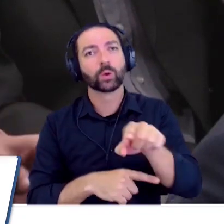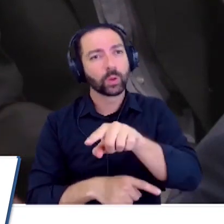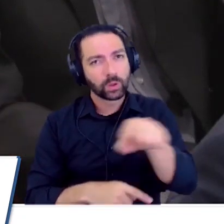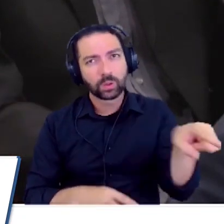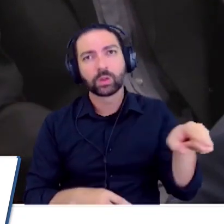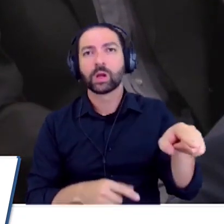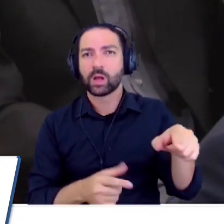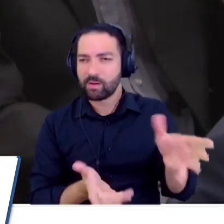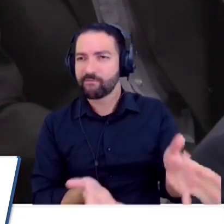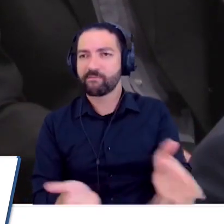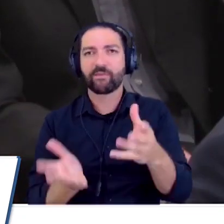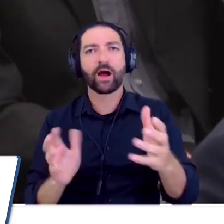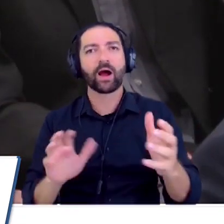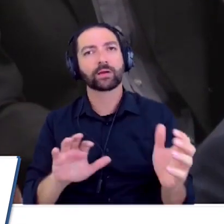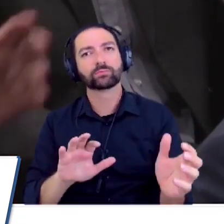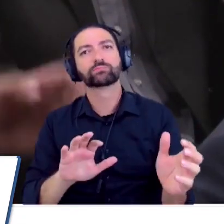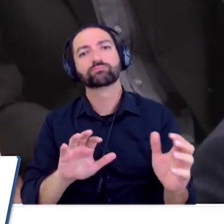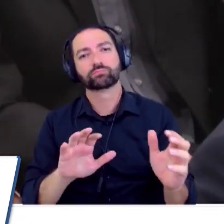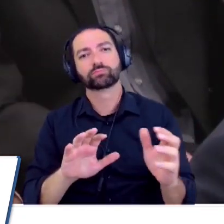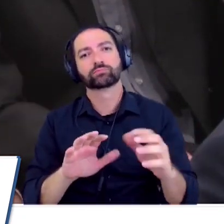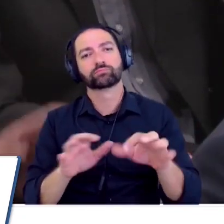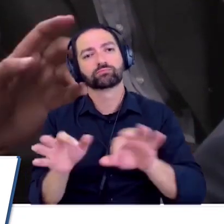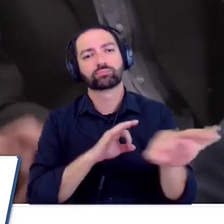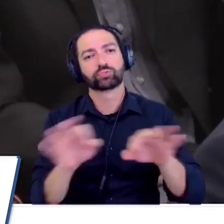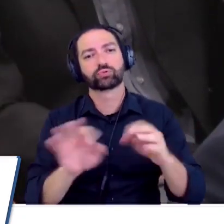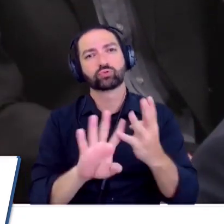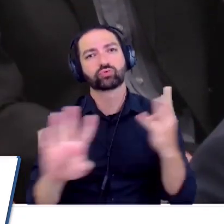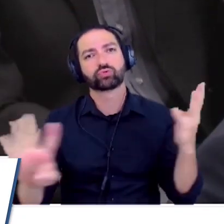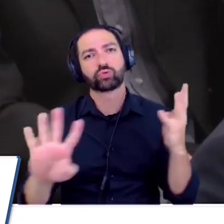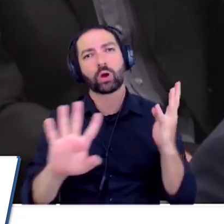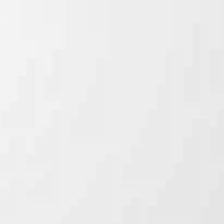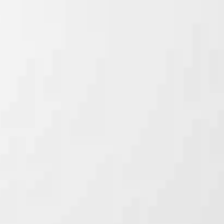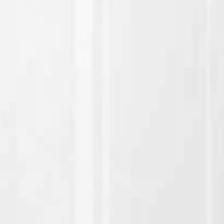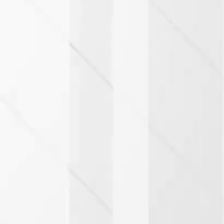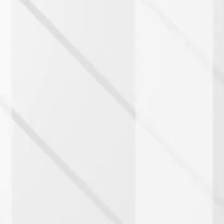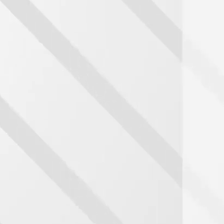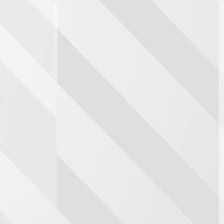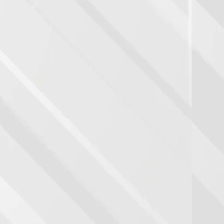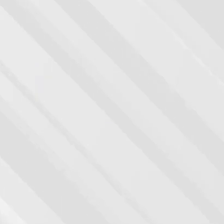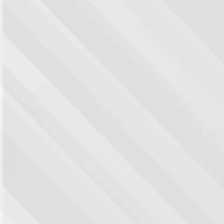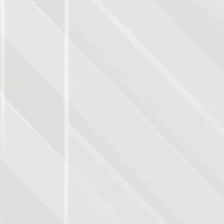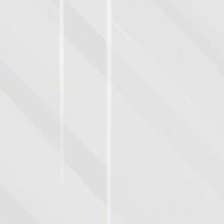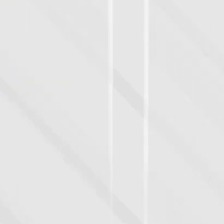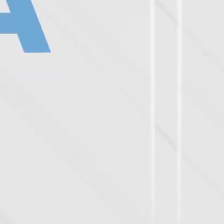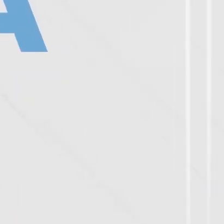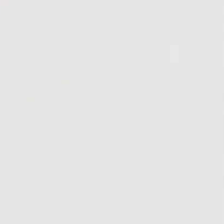com eficácia e tire essas pessoas que estão esperando há tanto tempo.